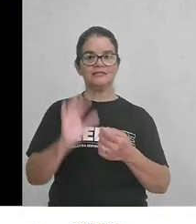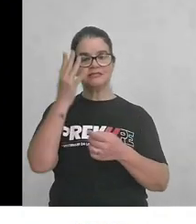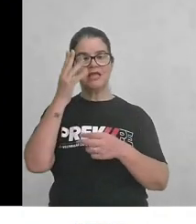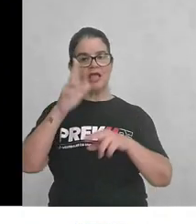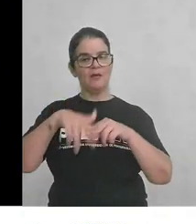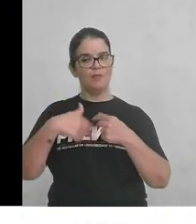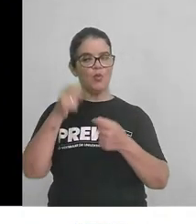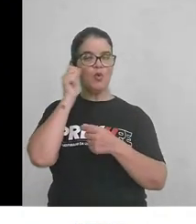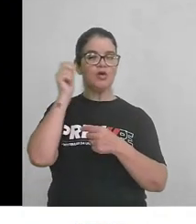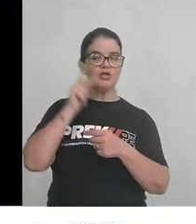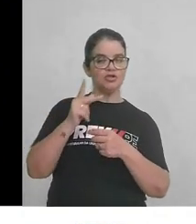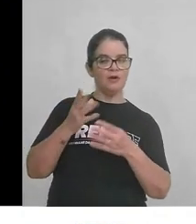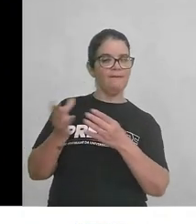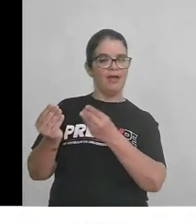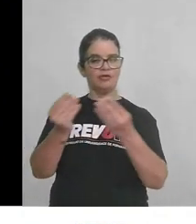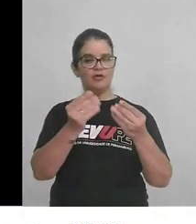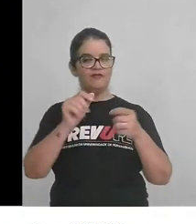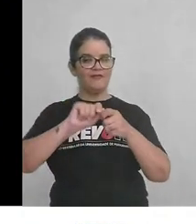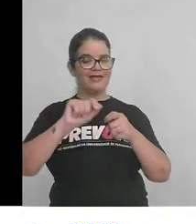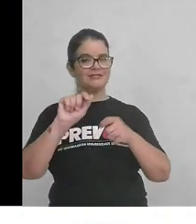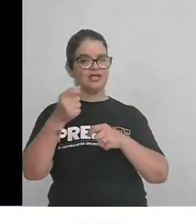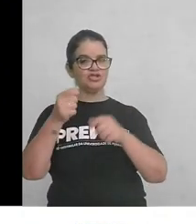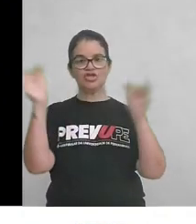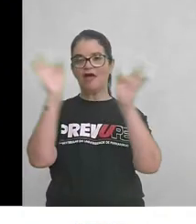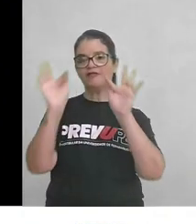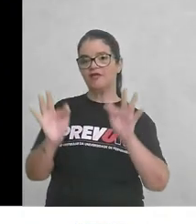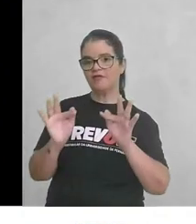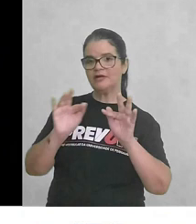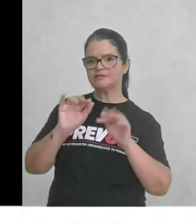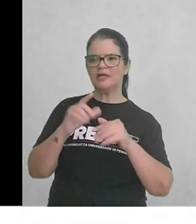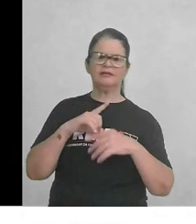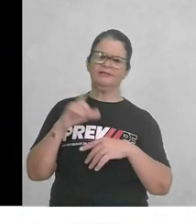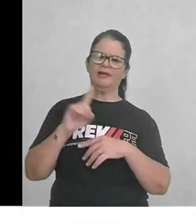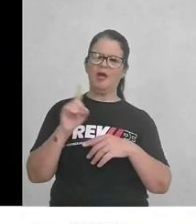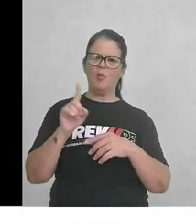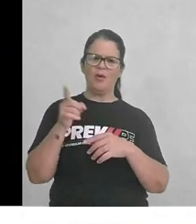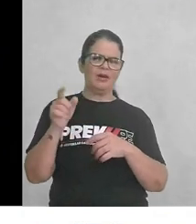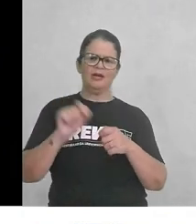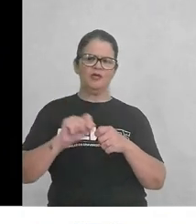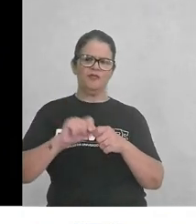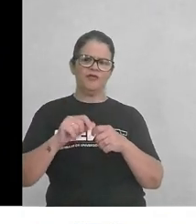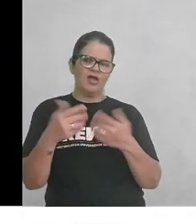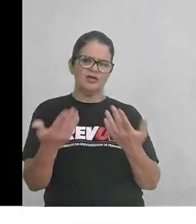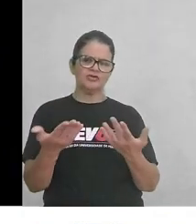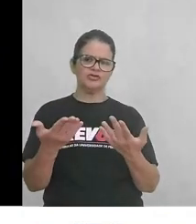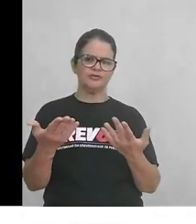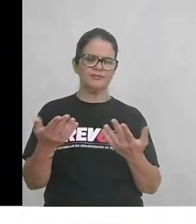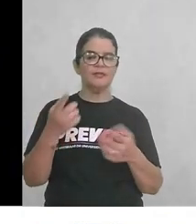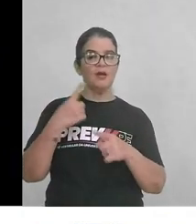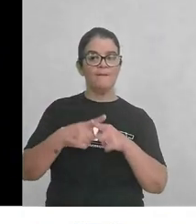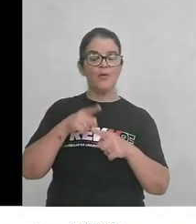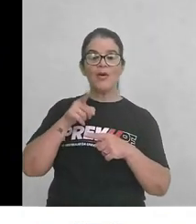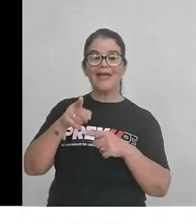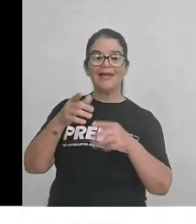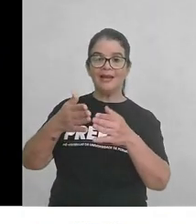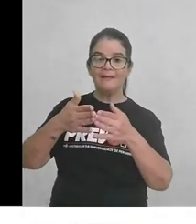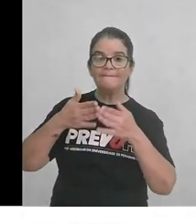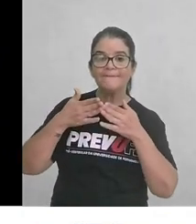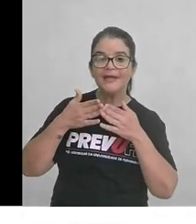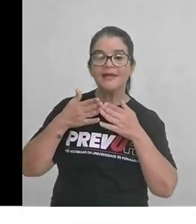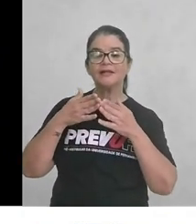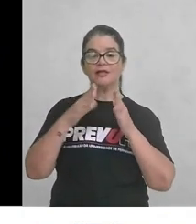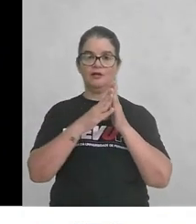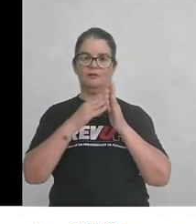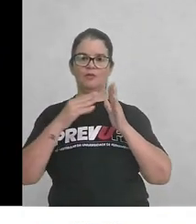fez. Porque ele pede o modelo que não existe. Então ela chama